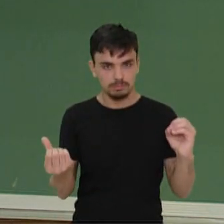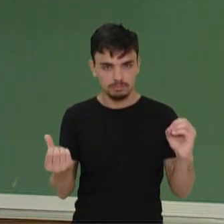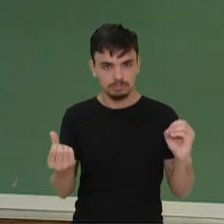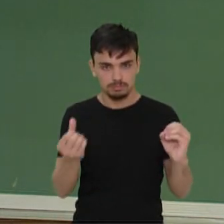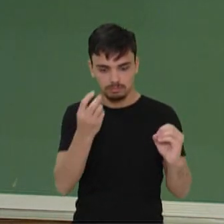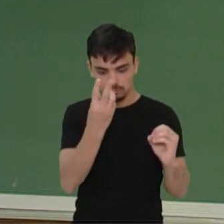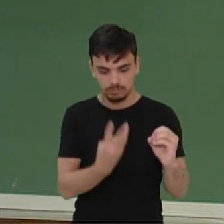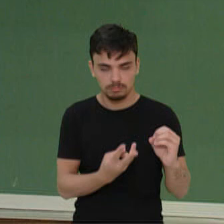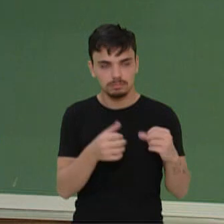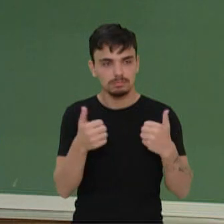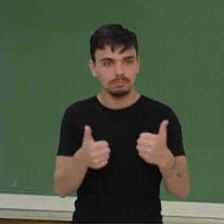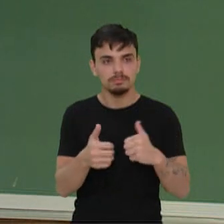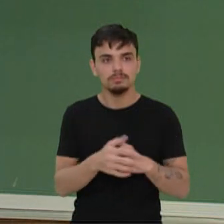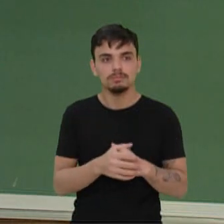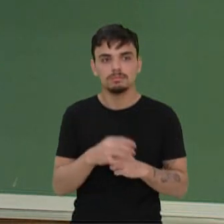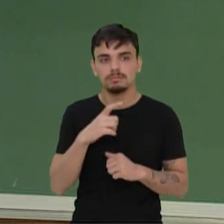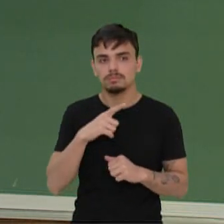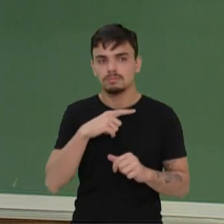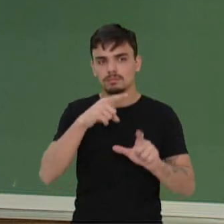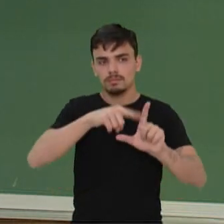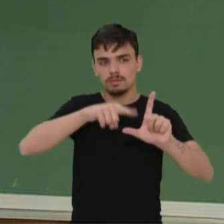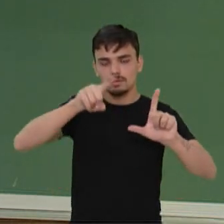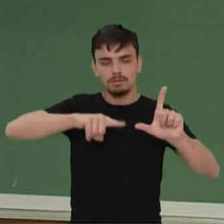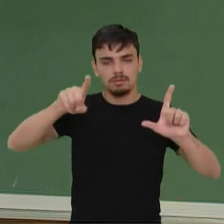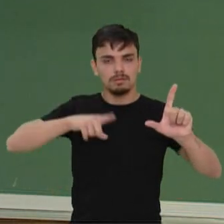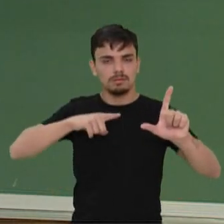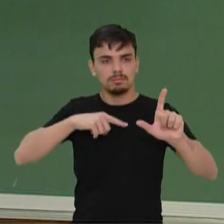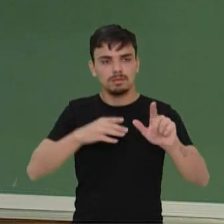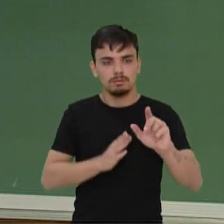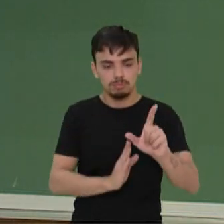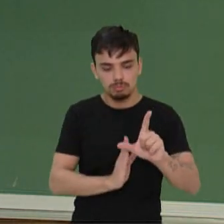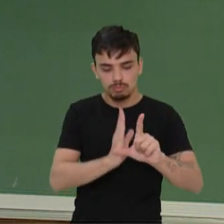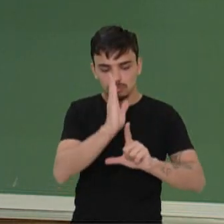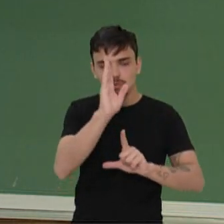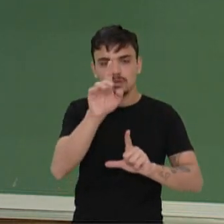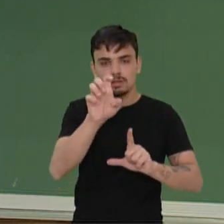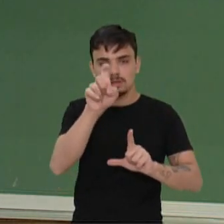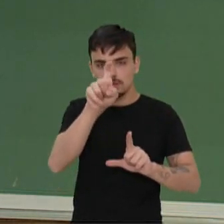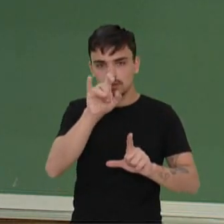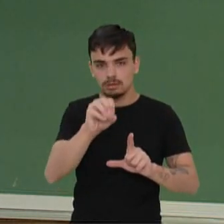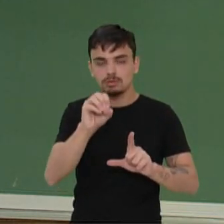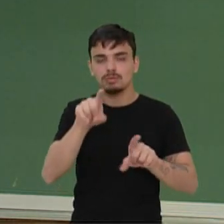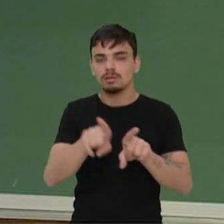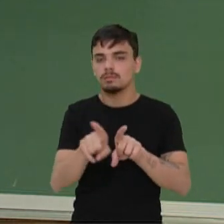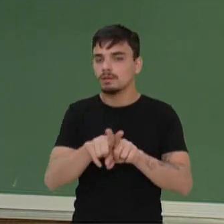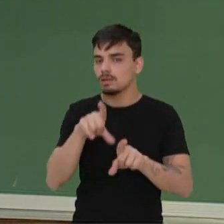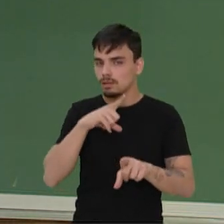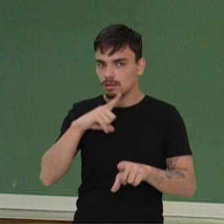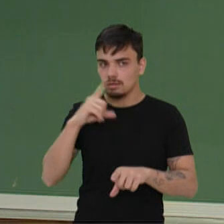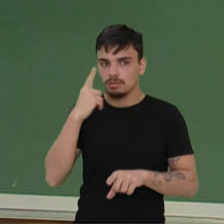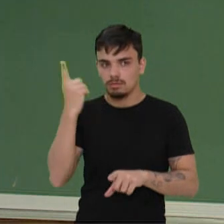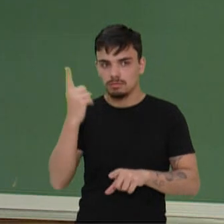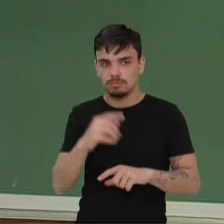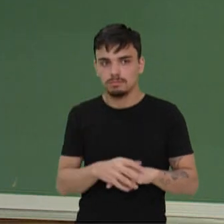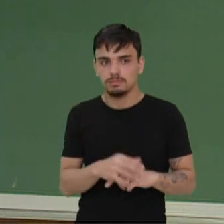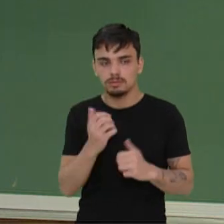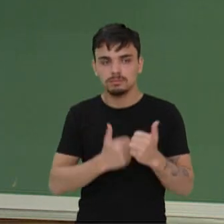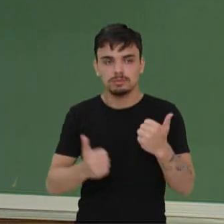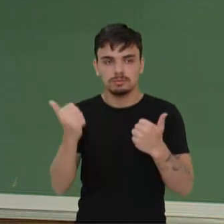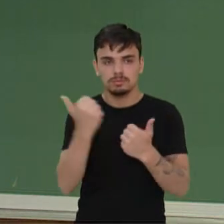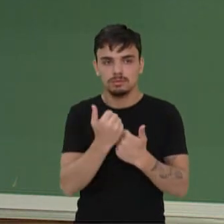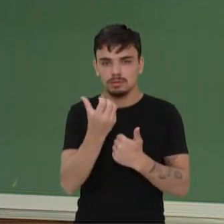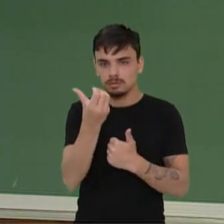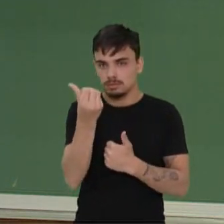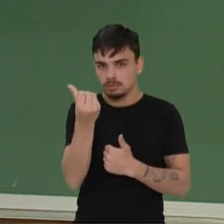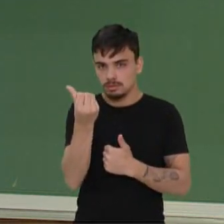vocês, né? O eixo de simetria está aqui. Se você trocar o x por 0, deu 7. O 7 é esse número aqui em cima. Se você trocar o x por